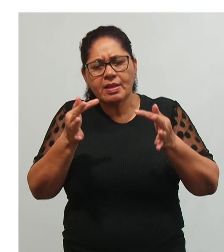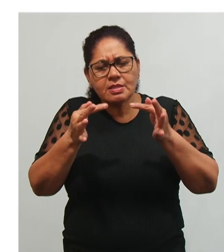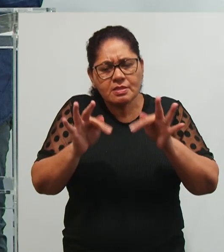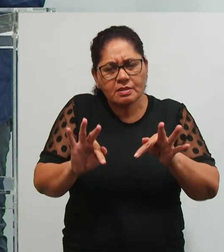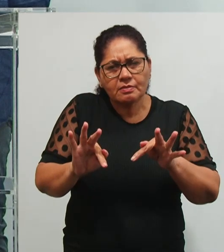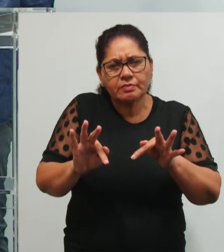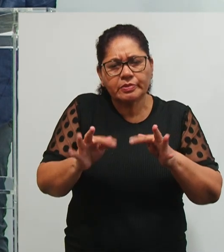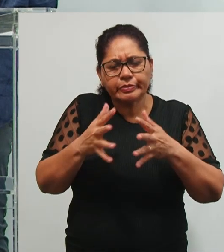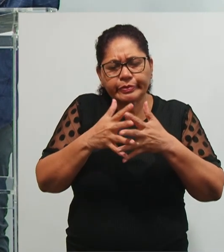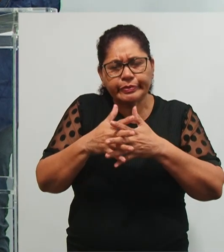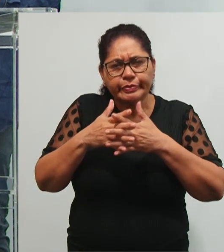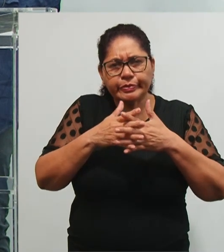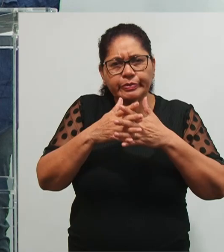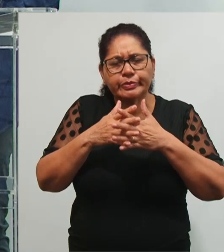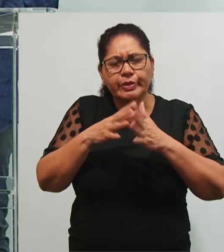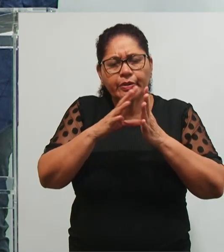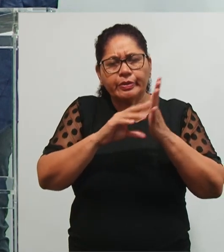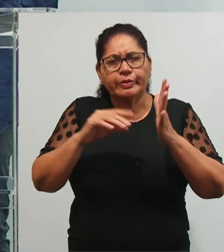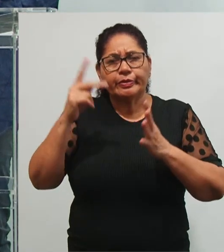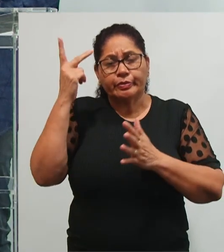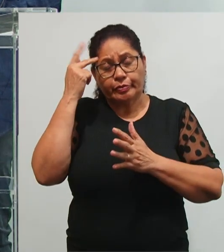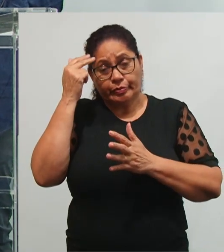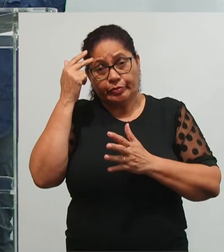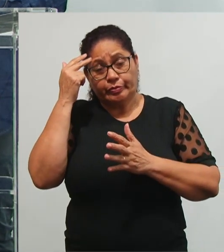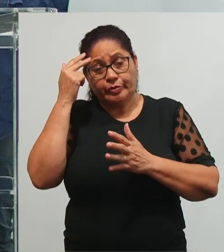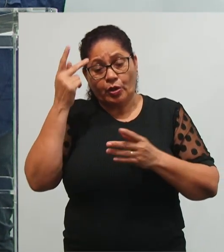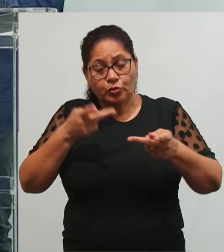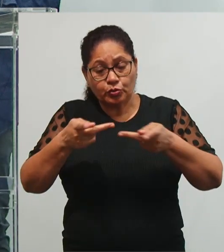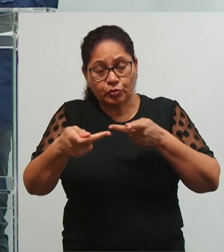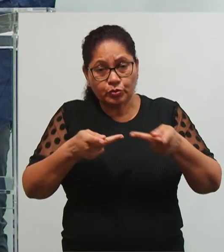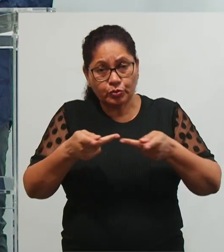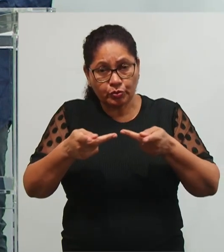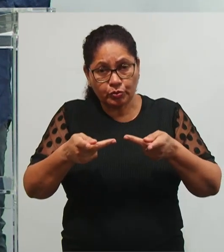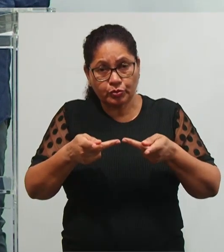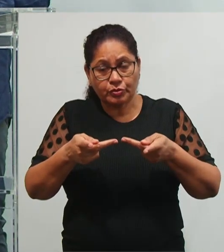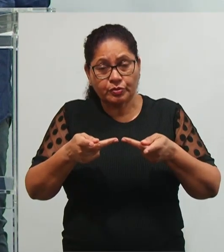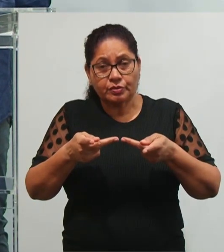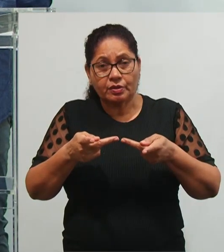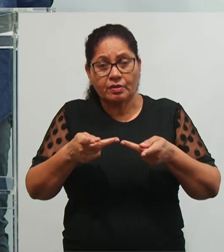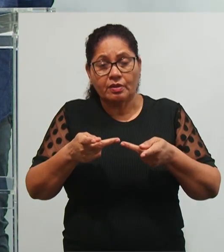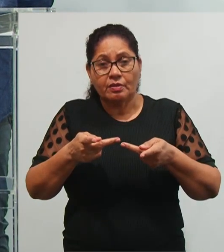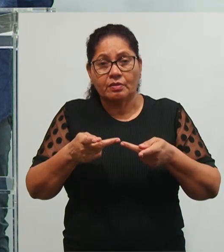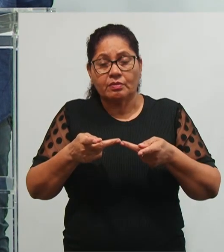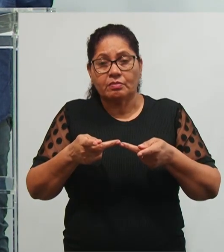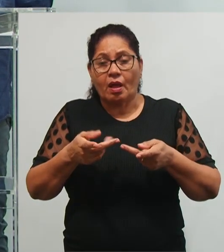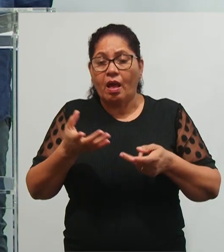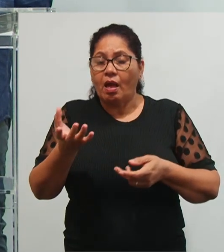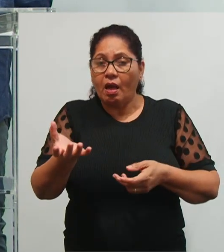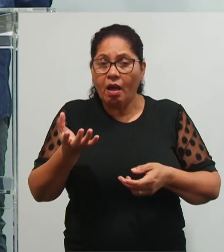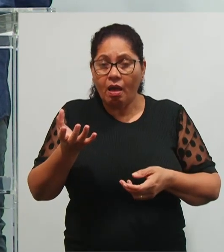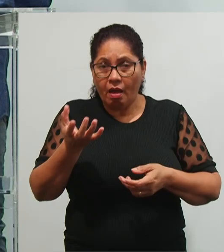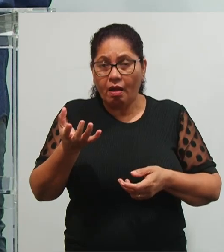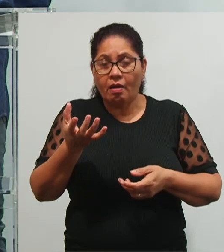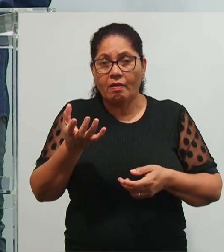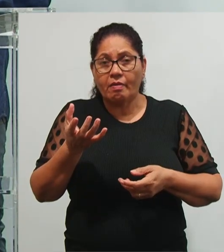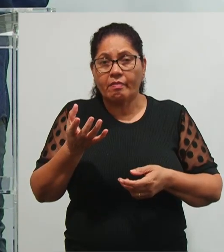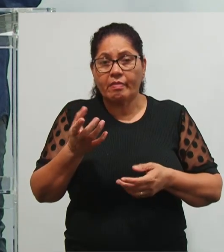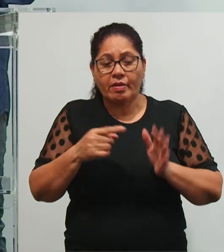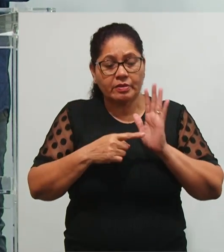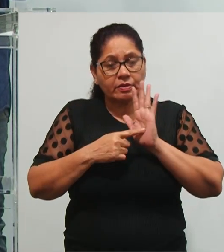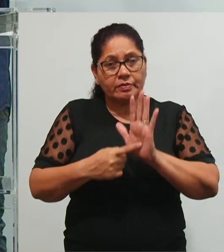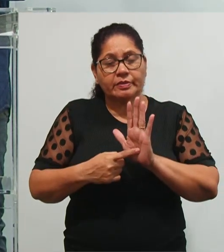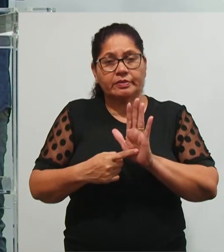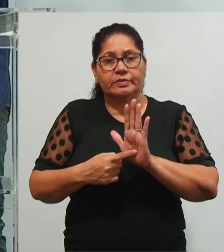simplificar esse mundo mais complexo da abordagem tradicional de projetos. Quando a gente quer